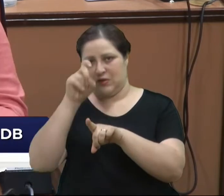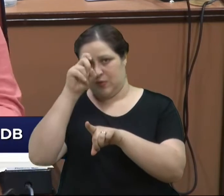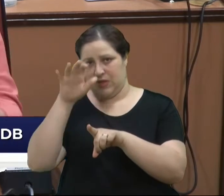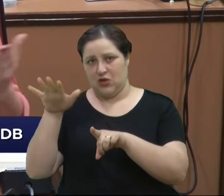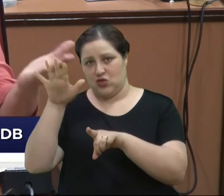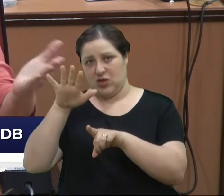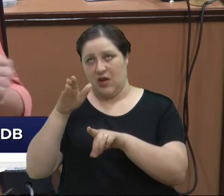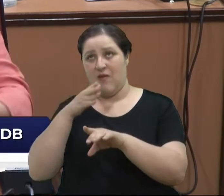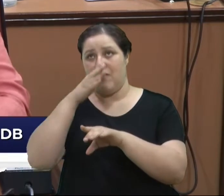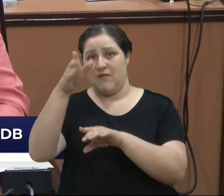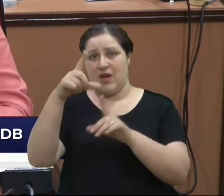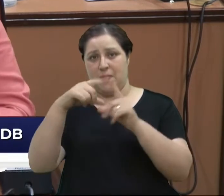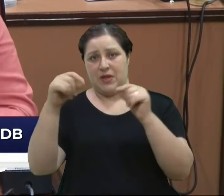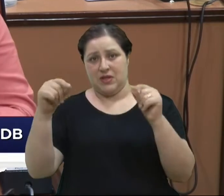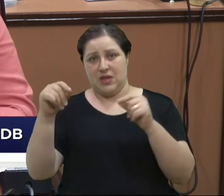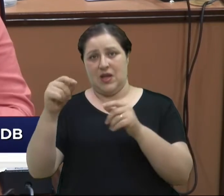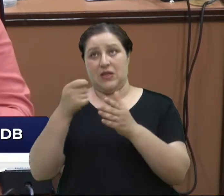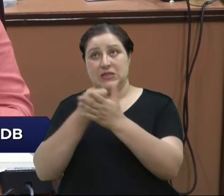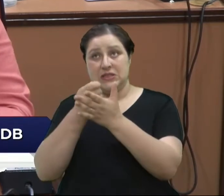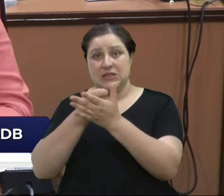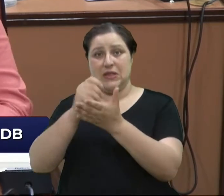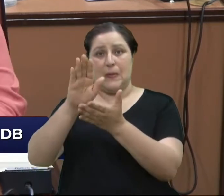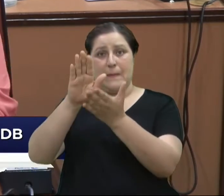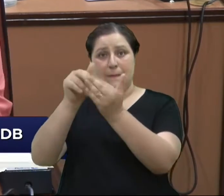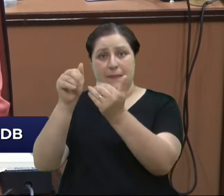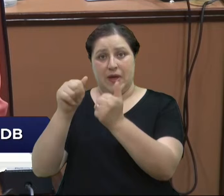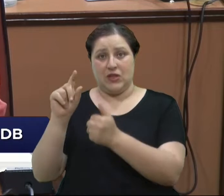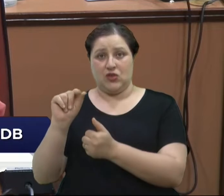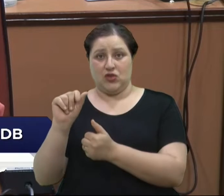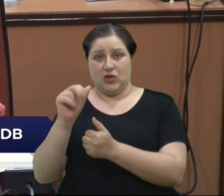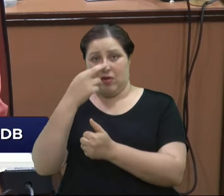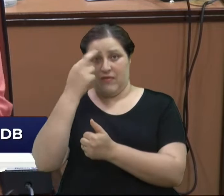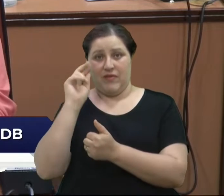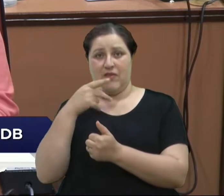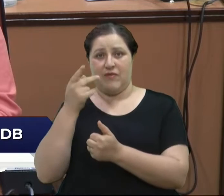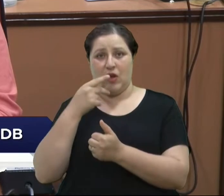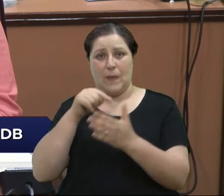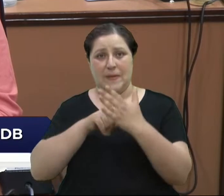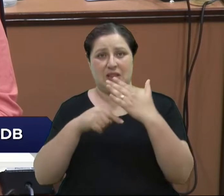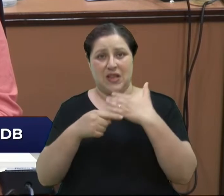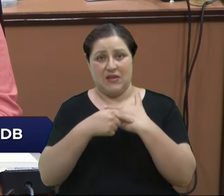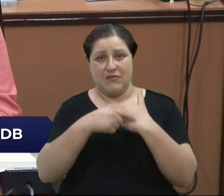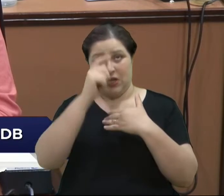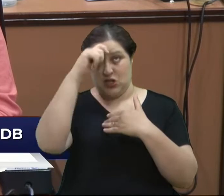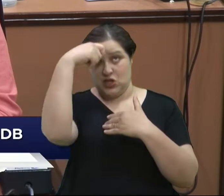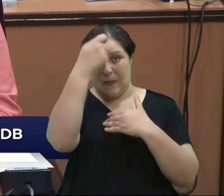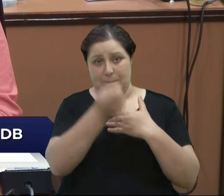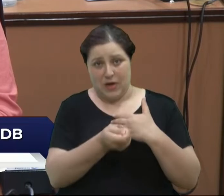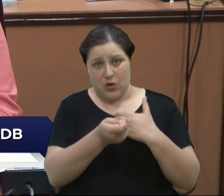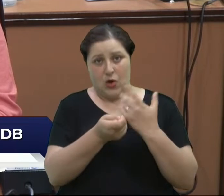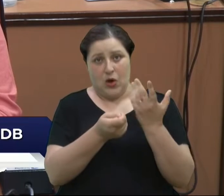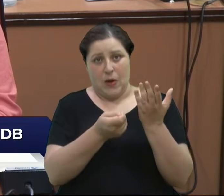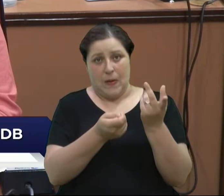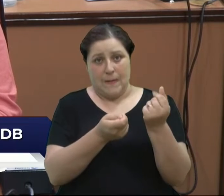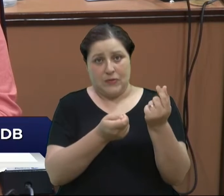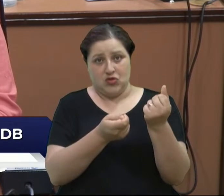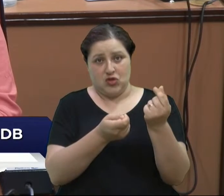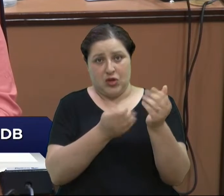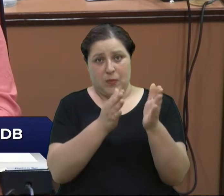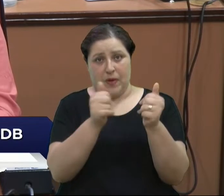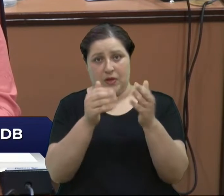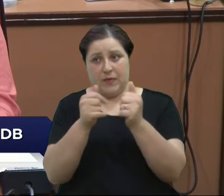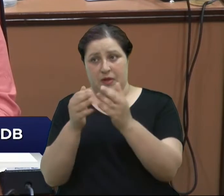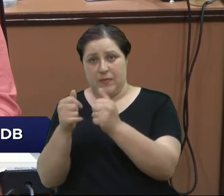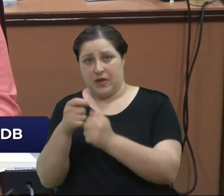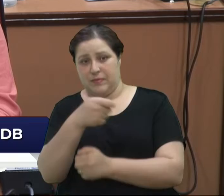buscando recursos, como diz o colega Rafael, né, passando o chapéu. E a gente fica, então, muito feliz de ter essa expectativa de, em breve,